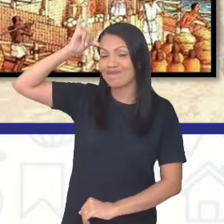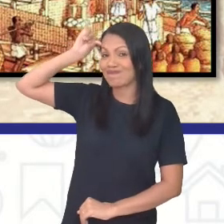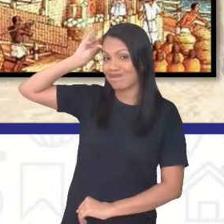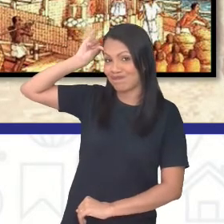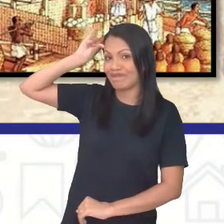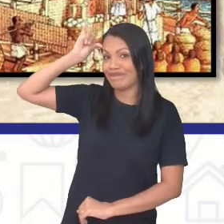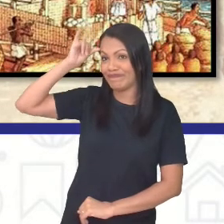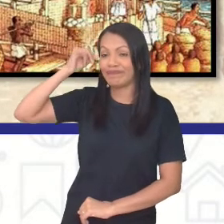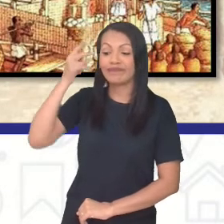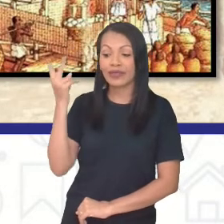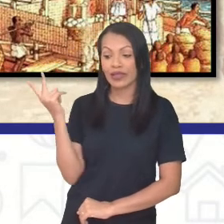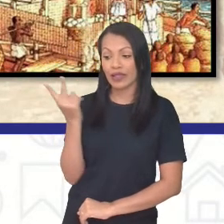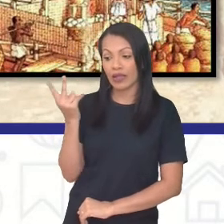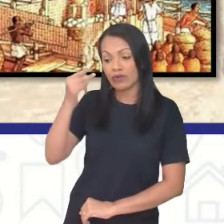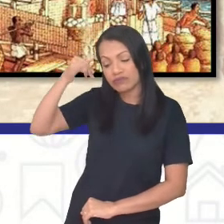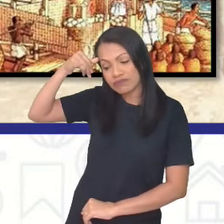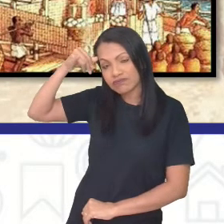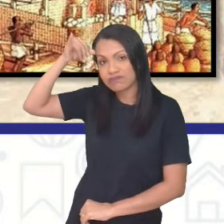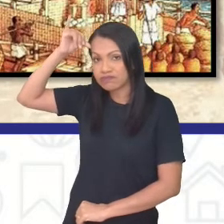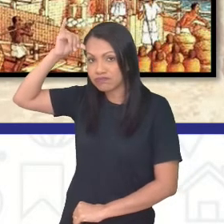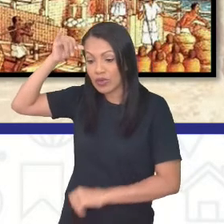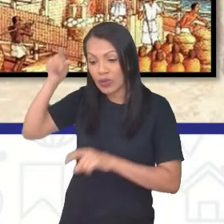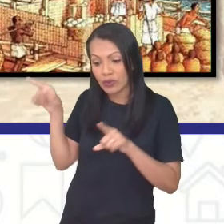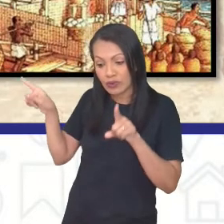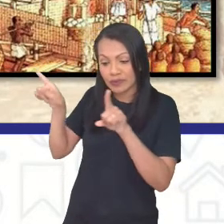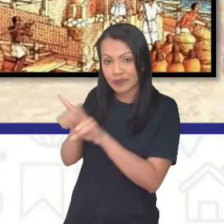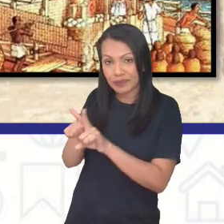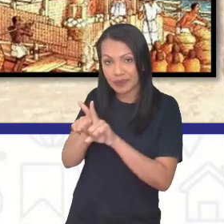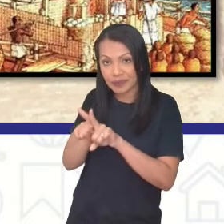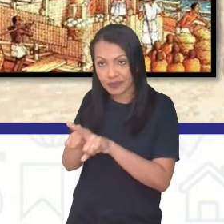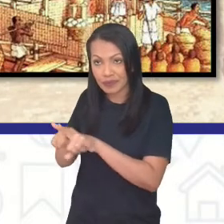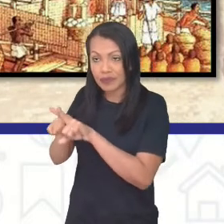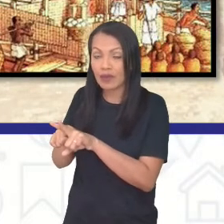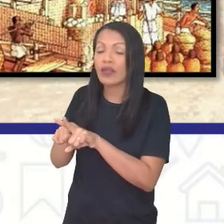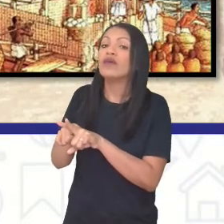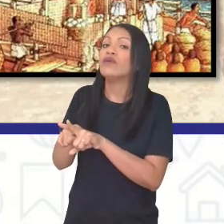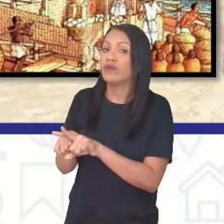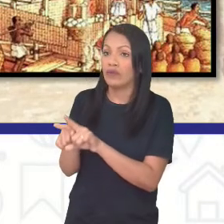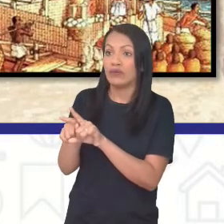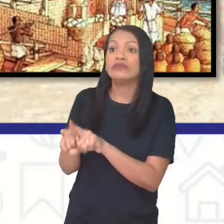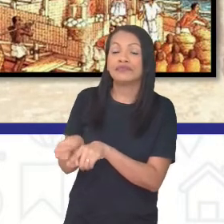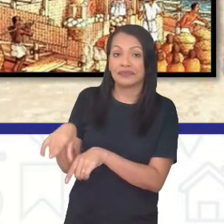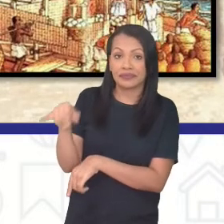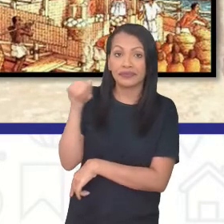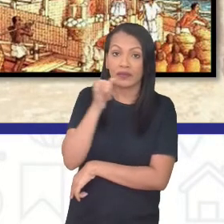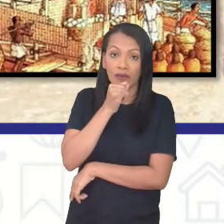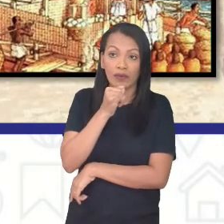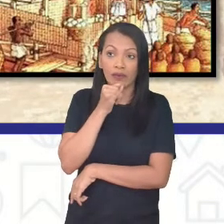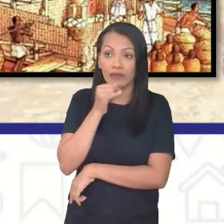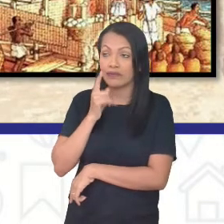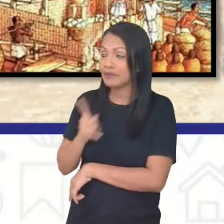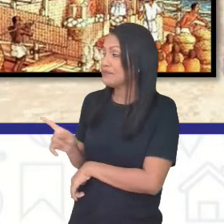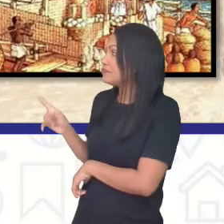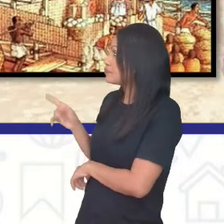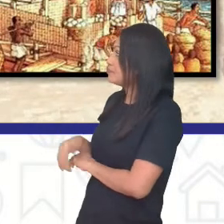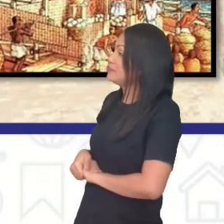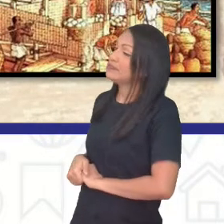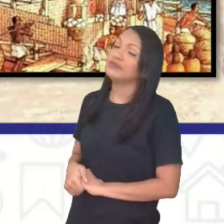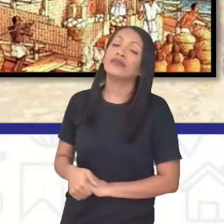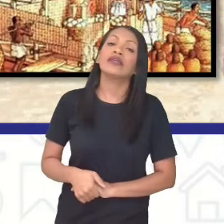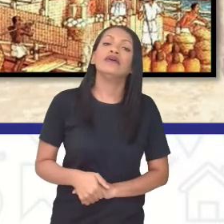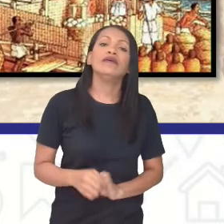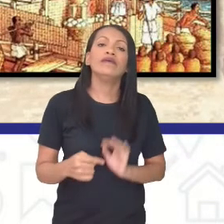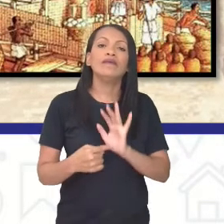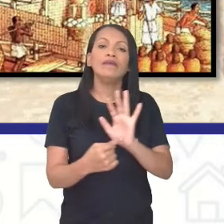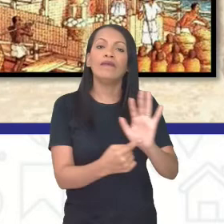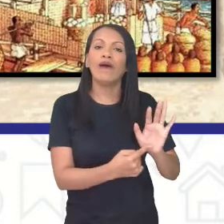né. Então a gente tem 2 bois ali, um do lado do outro. E aqui, ó, um exemplo, né, uma imagem, né, que mostra aí a questão da